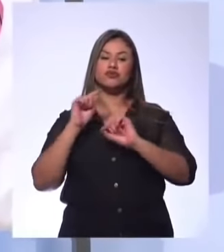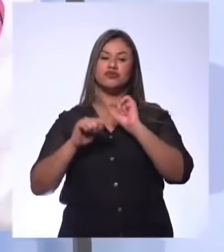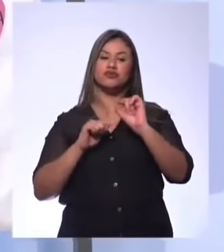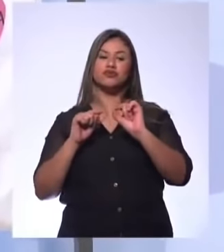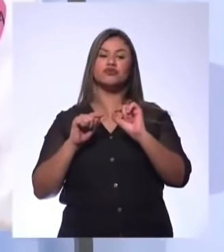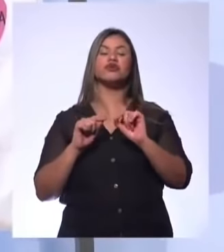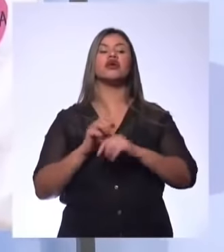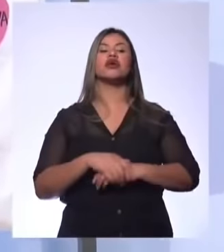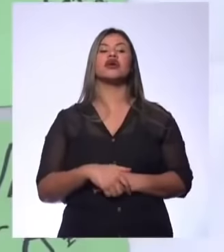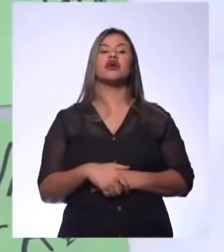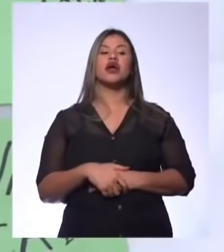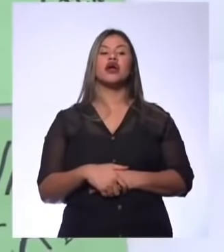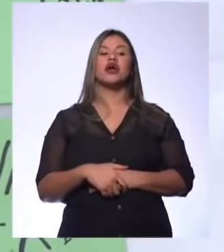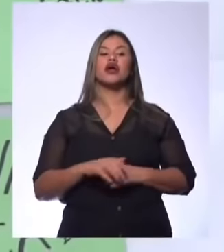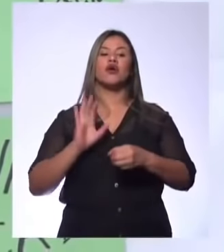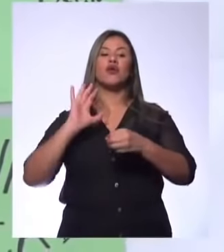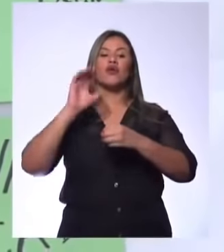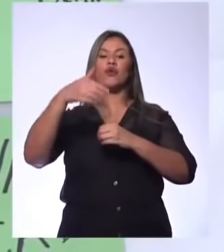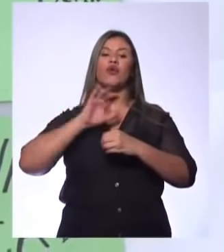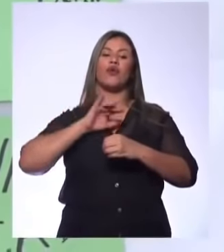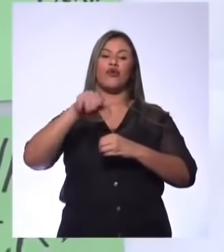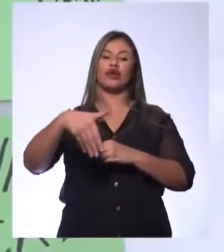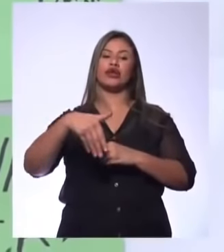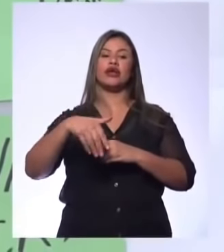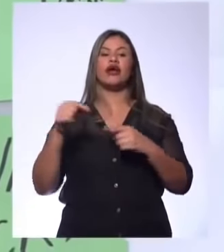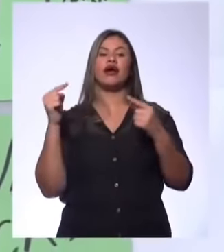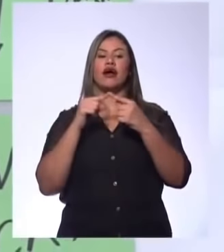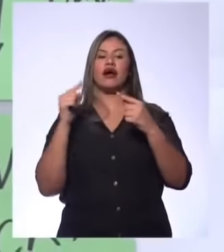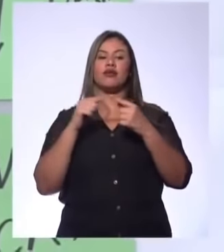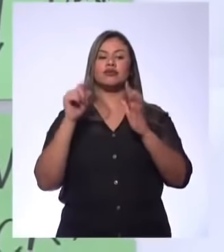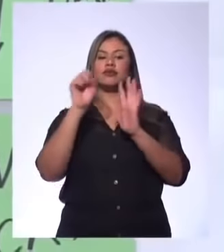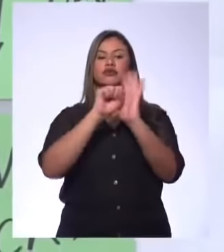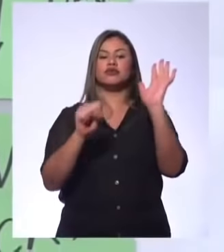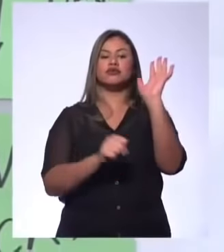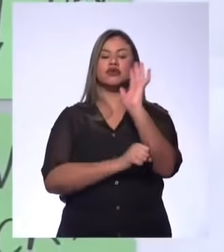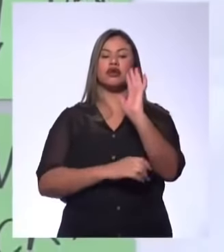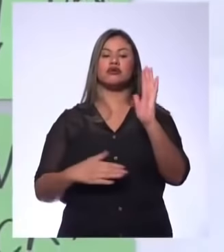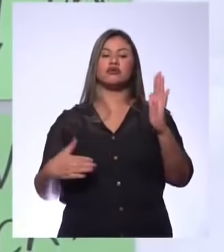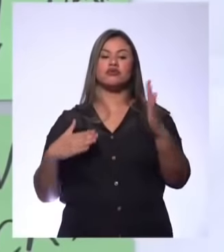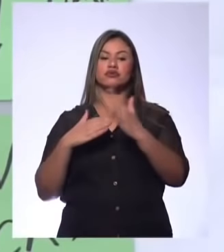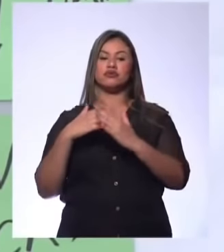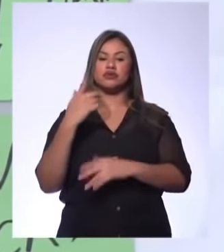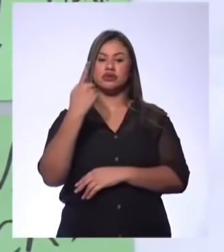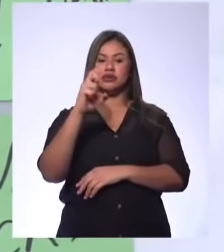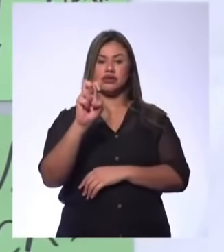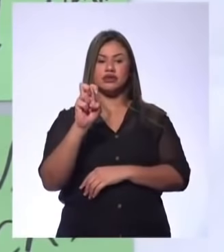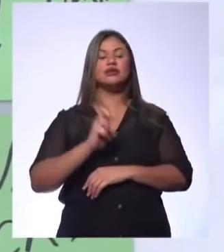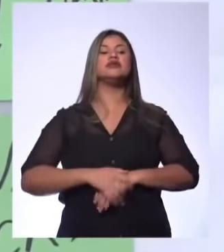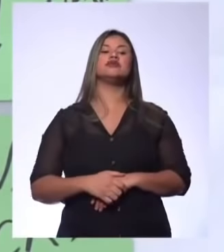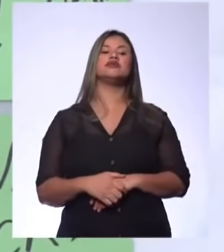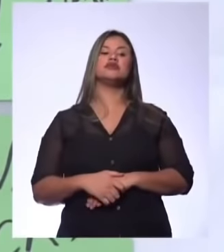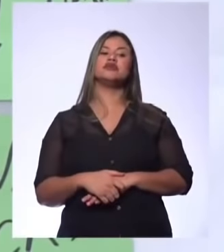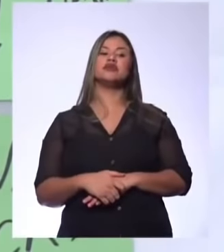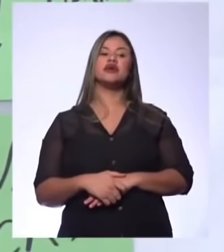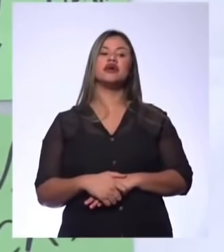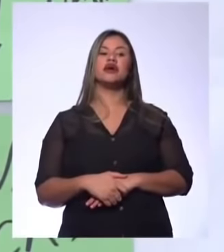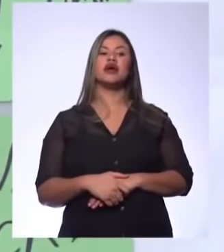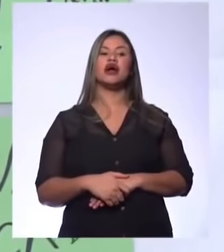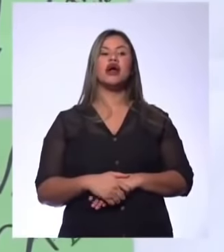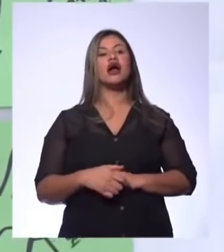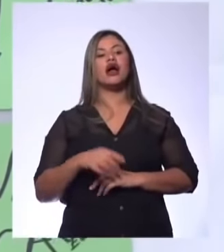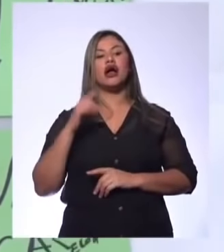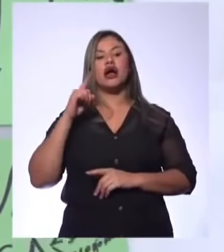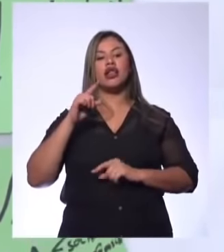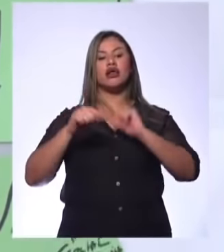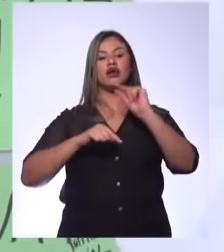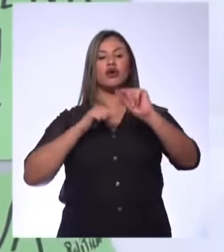aliás, a parte do Oriente, que foi até o século XV. Essa parte do Oriente, ela vai resultar aí